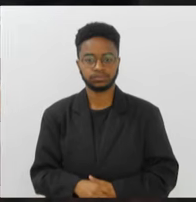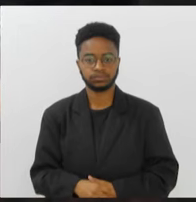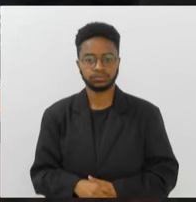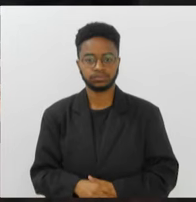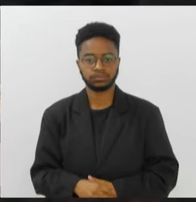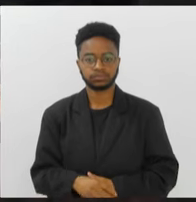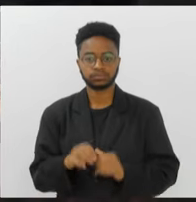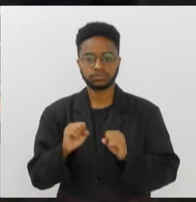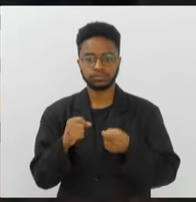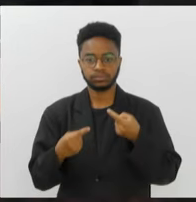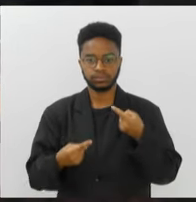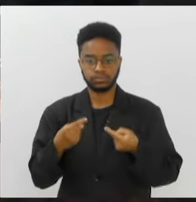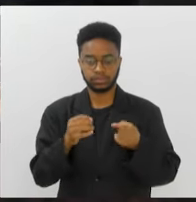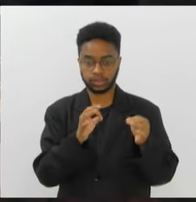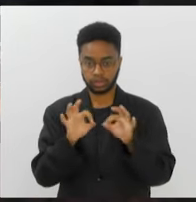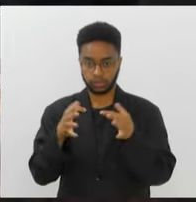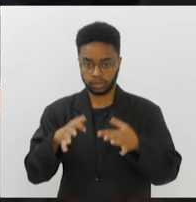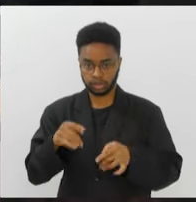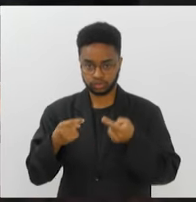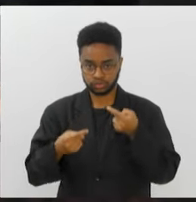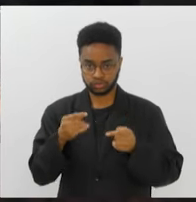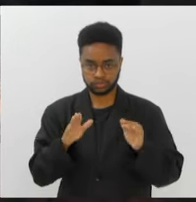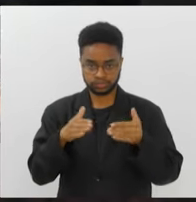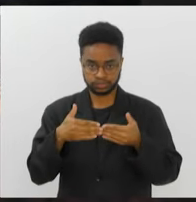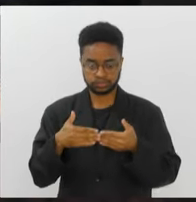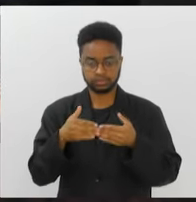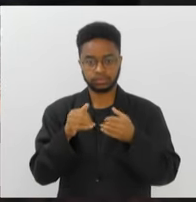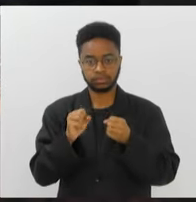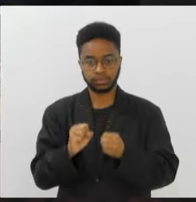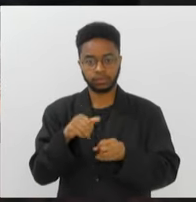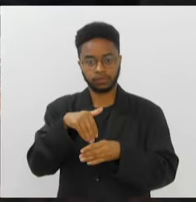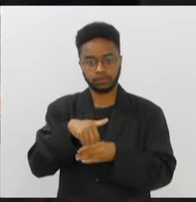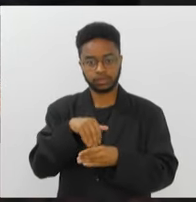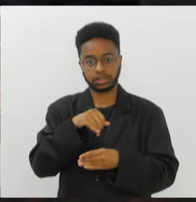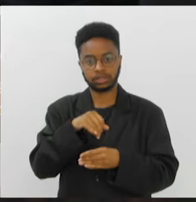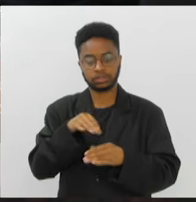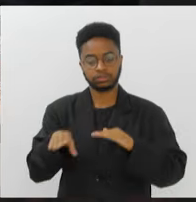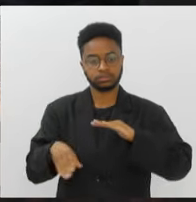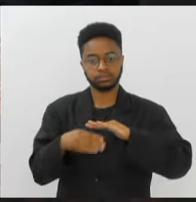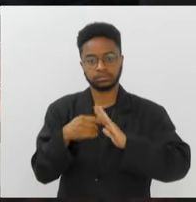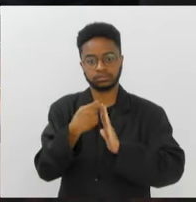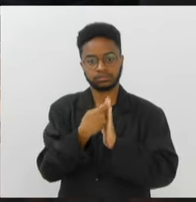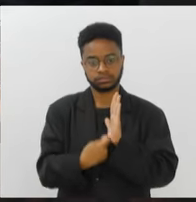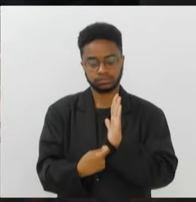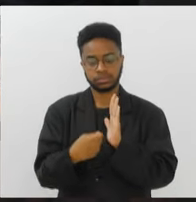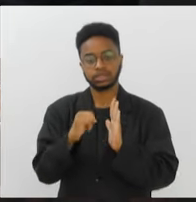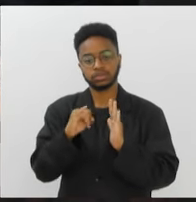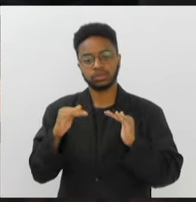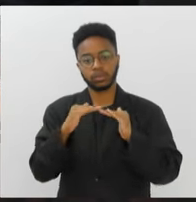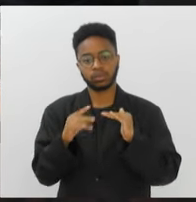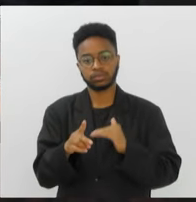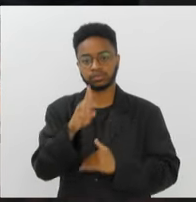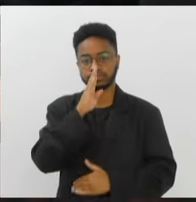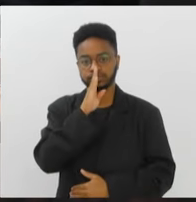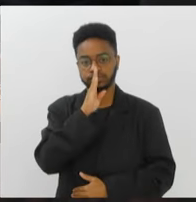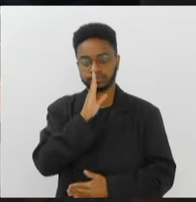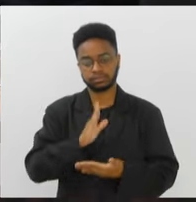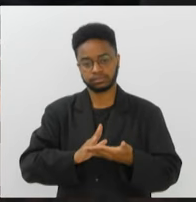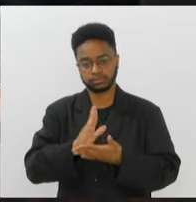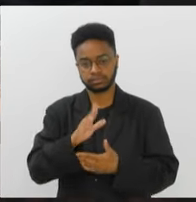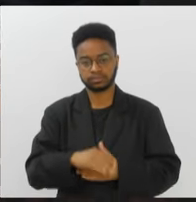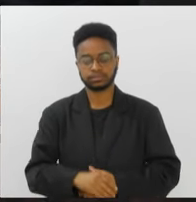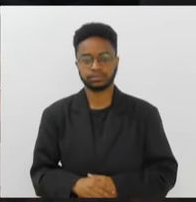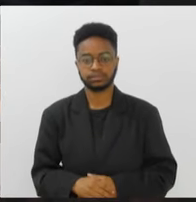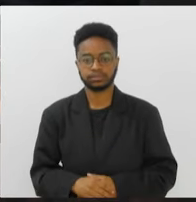Em discussão, não havendo quem queira discutir, encerrada a discussão. Em votação, a emenda de redação. Os senhores que aprovam, permaneçam como estão.